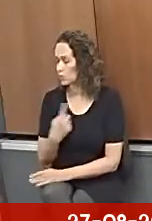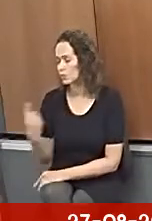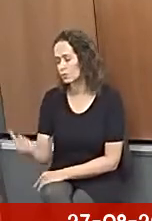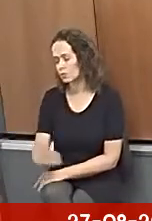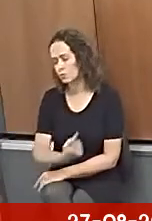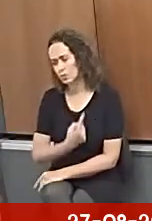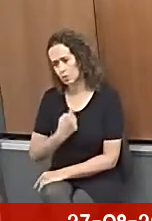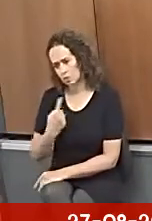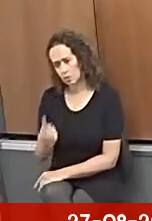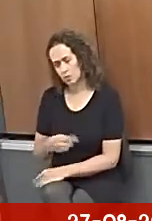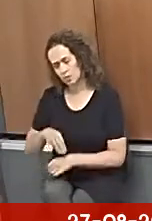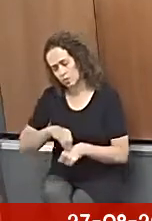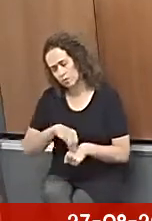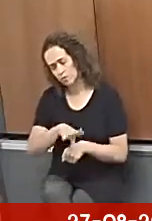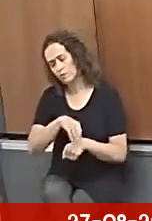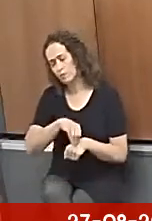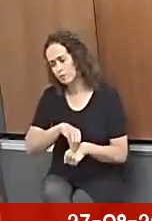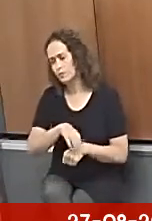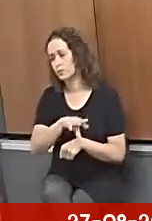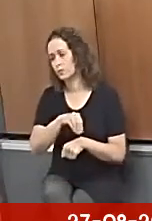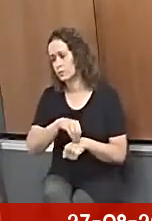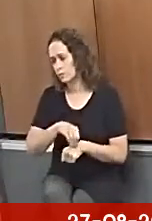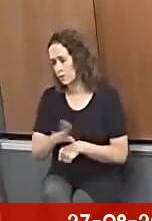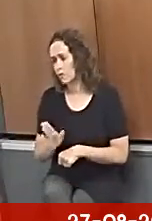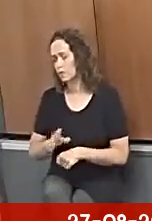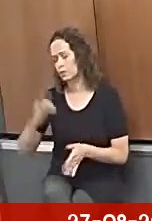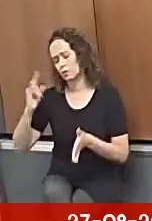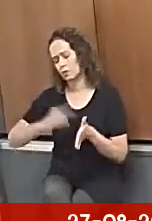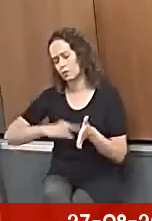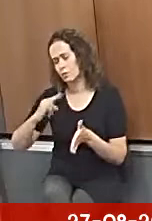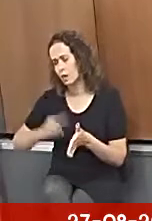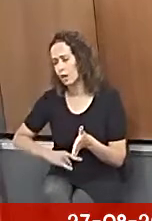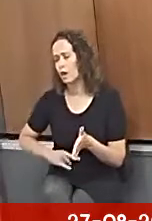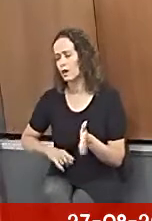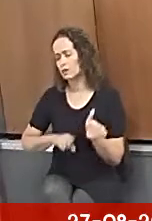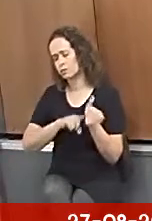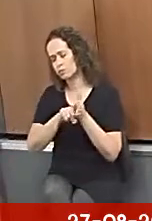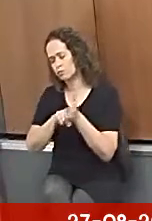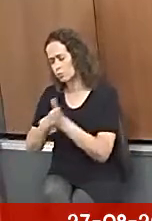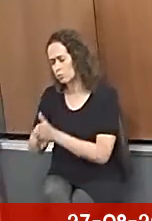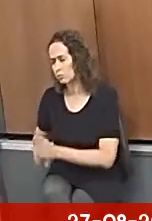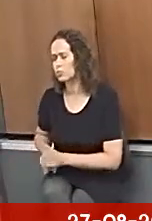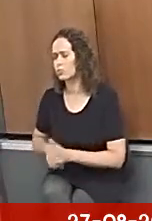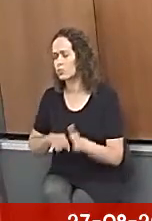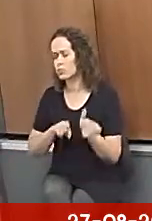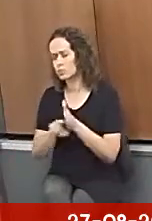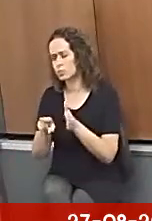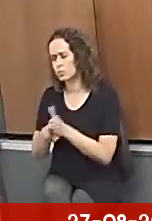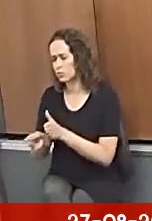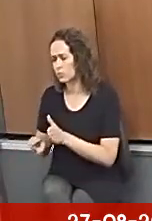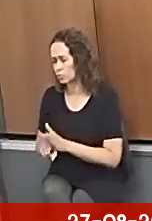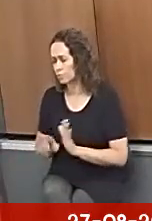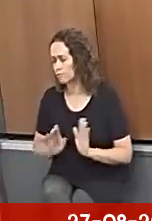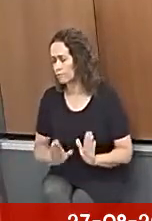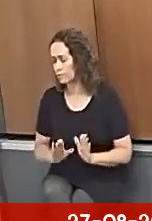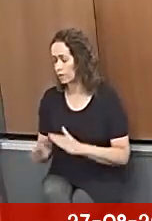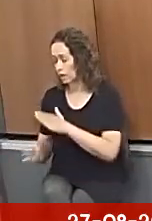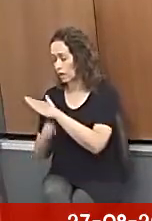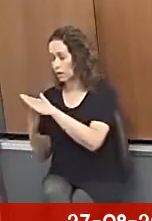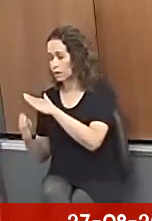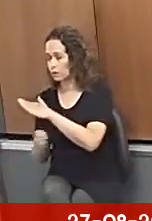encaminhamos esses requerimentos esses questionamentos a minas arena a